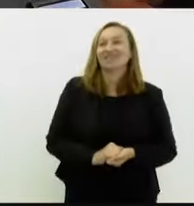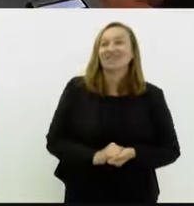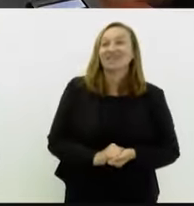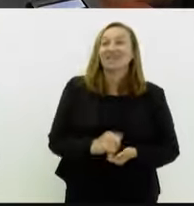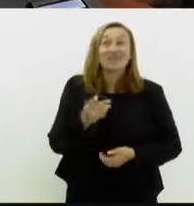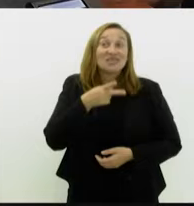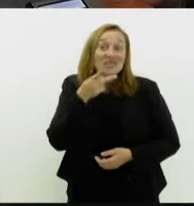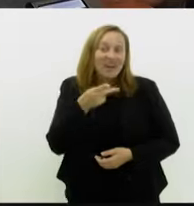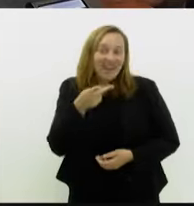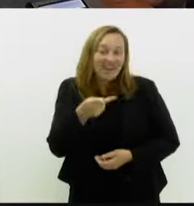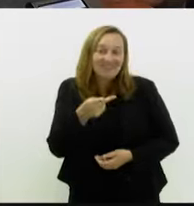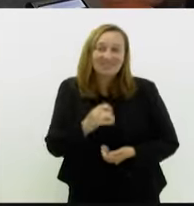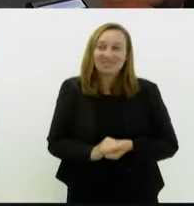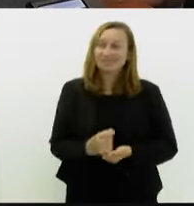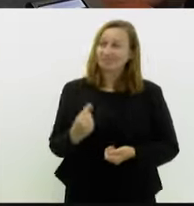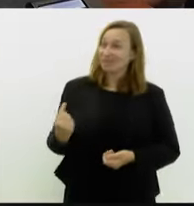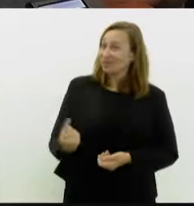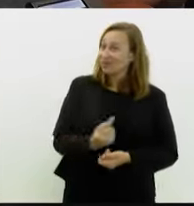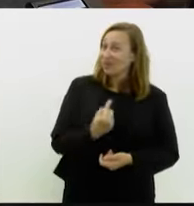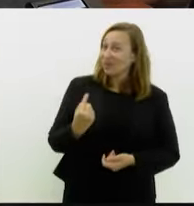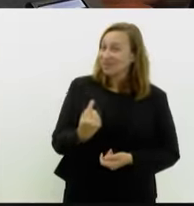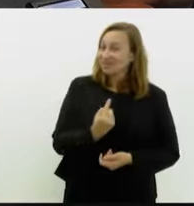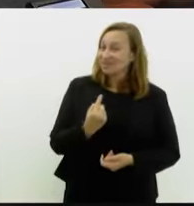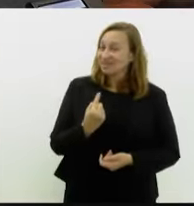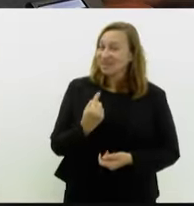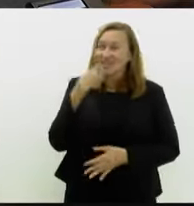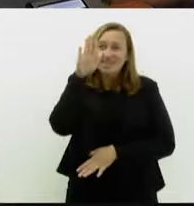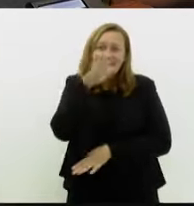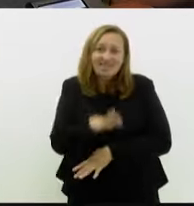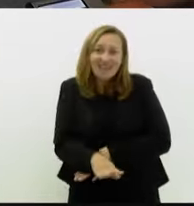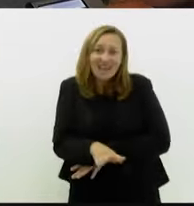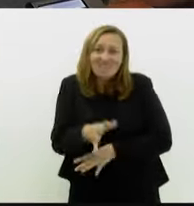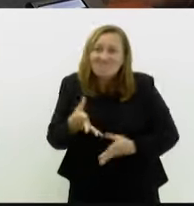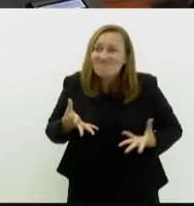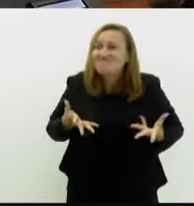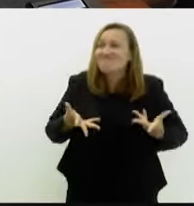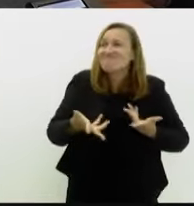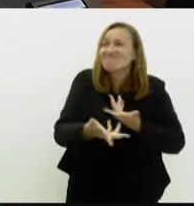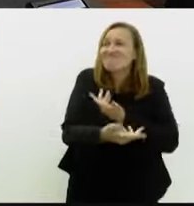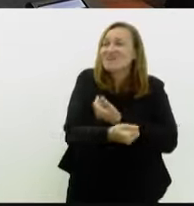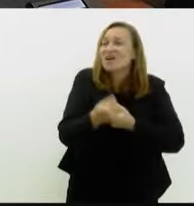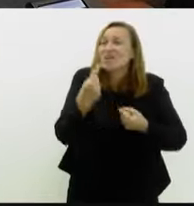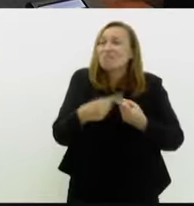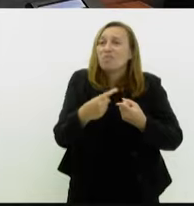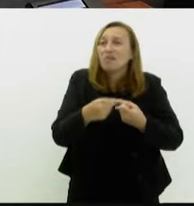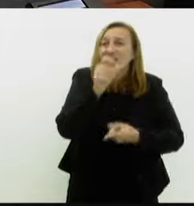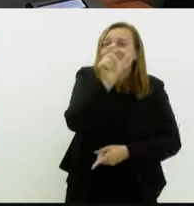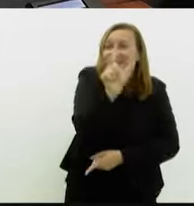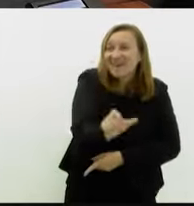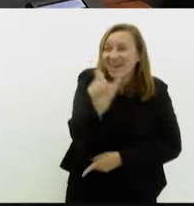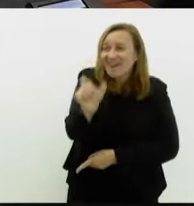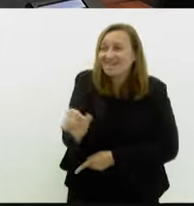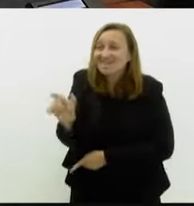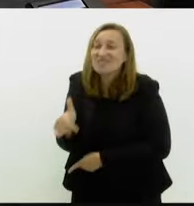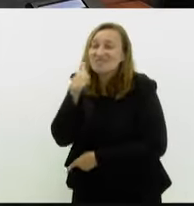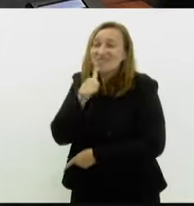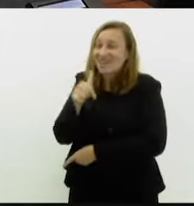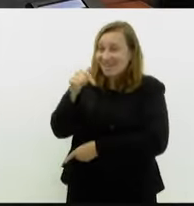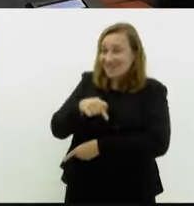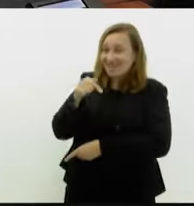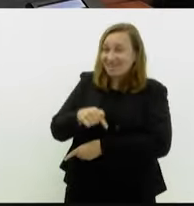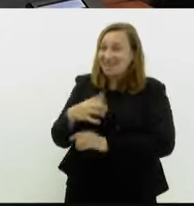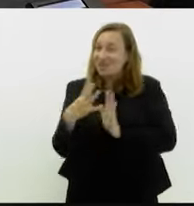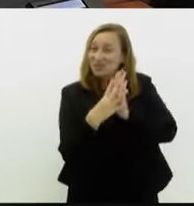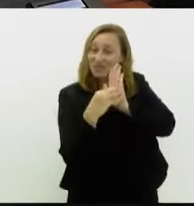dizer que para nós é uma tarde ímpar porque cada mulher aqui presente é um exemplo